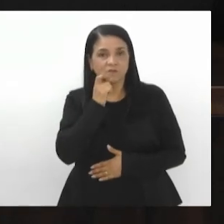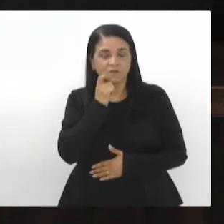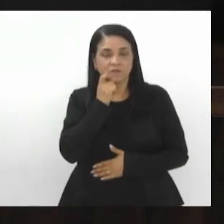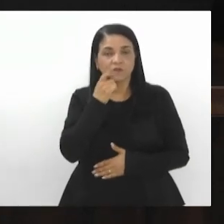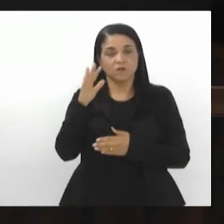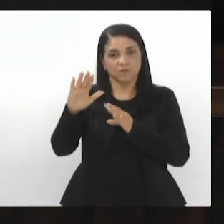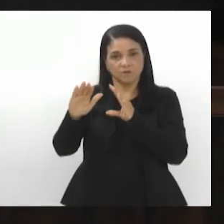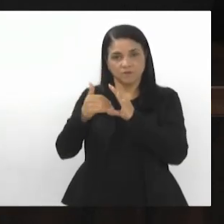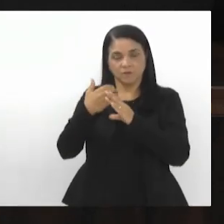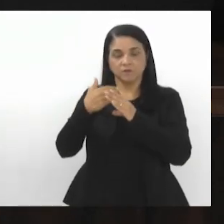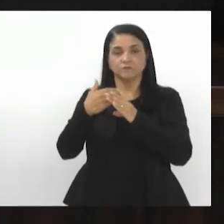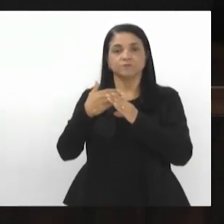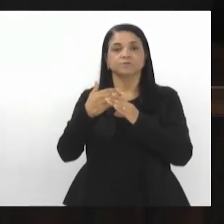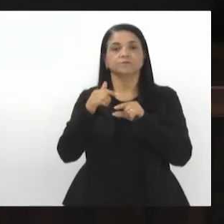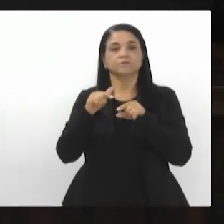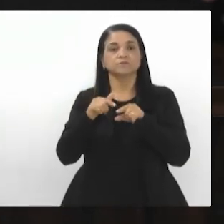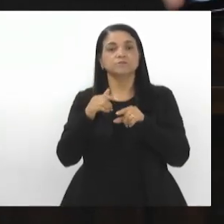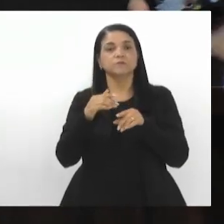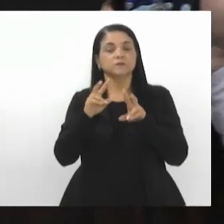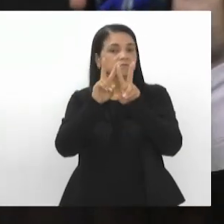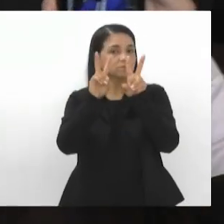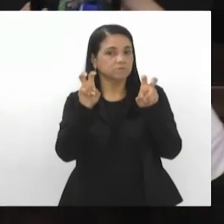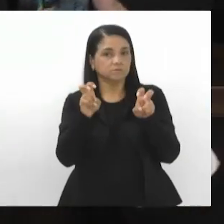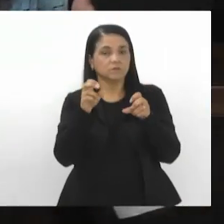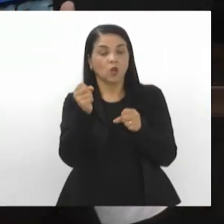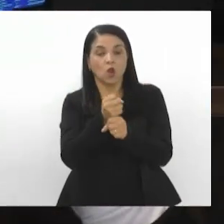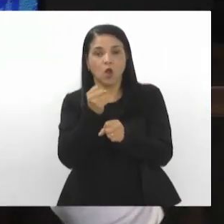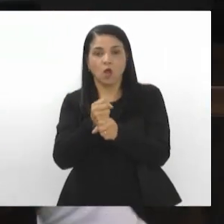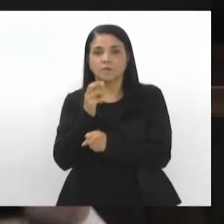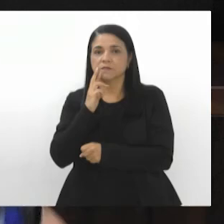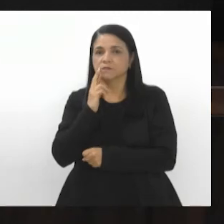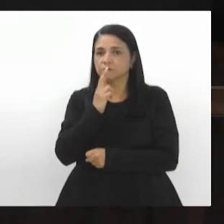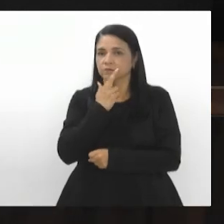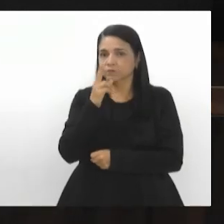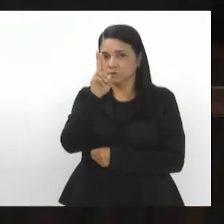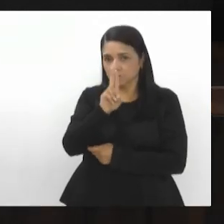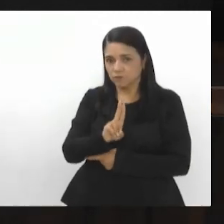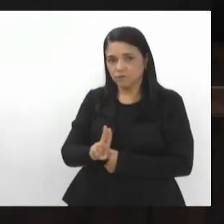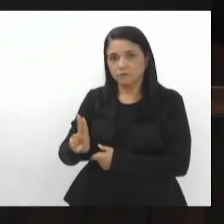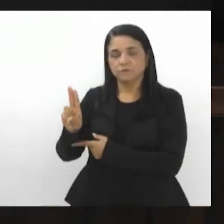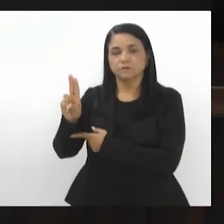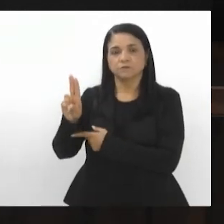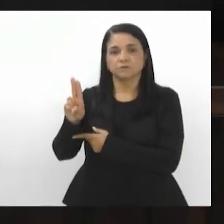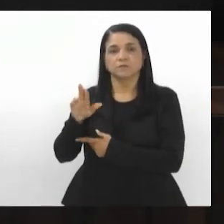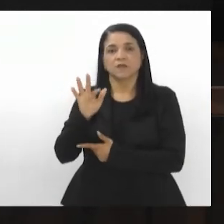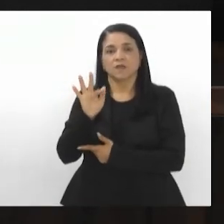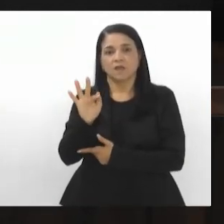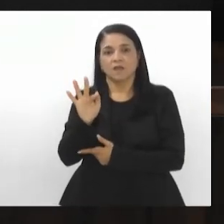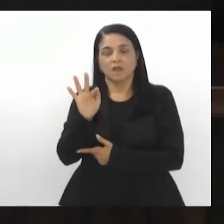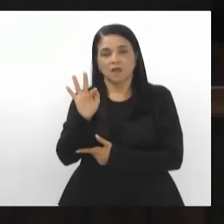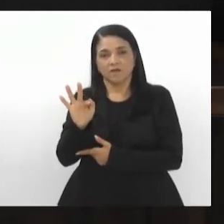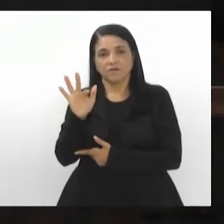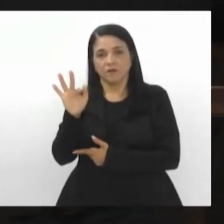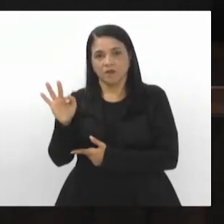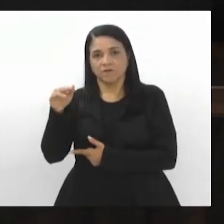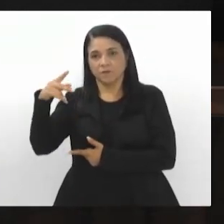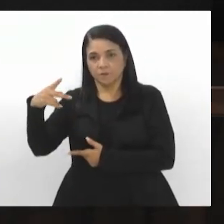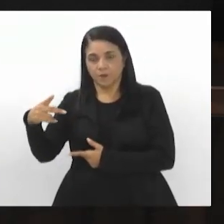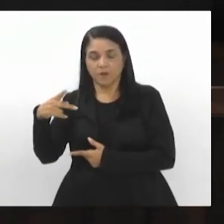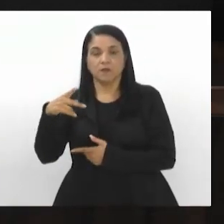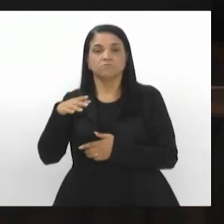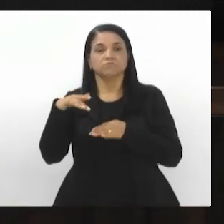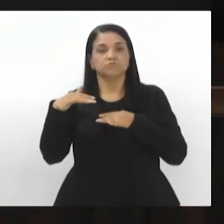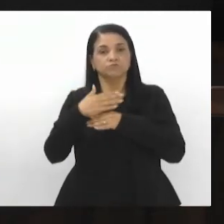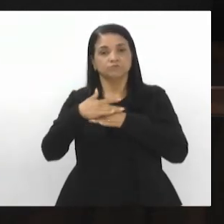o envio de mensagem dispondo sobre as obras do restaurante da Universidade FFP no município de São